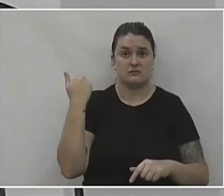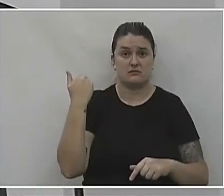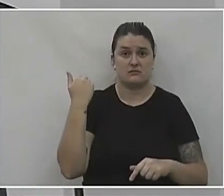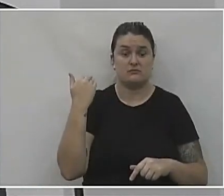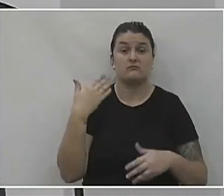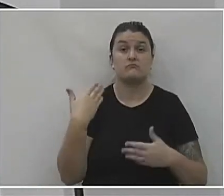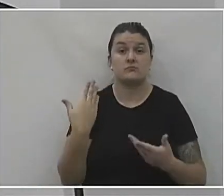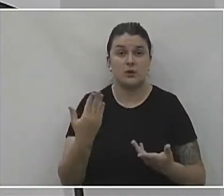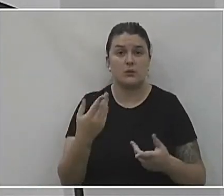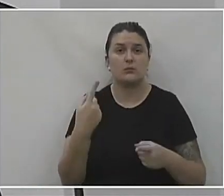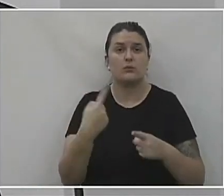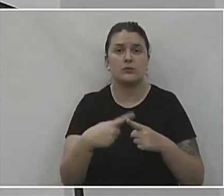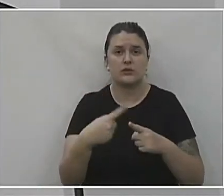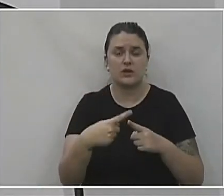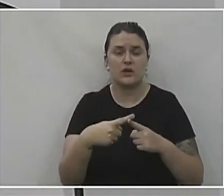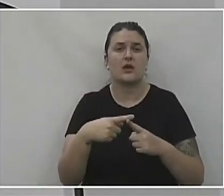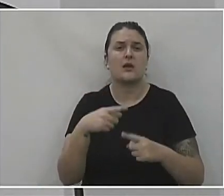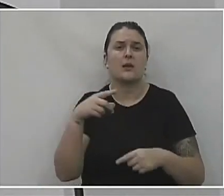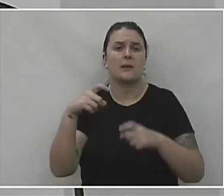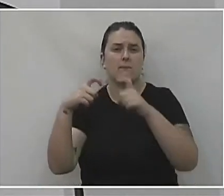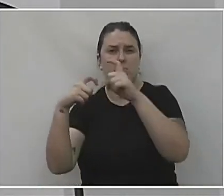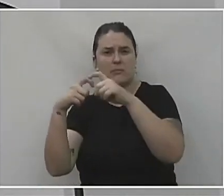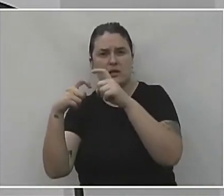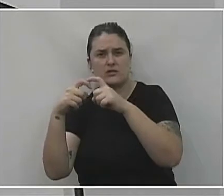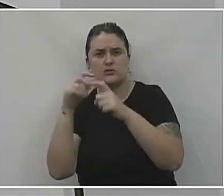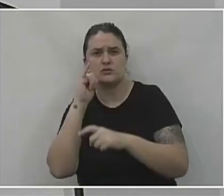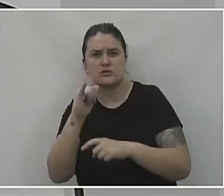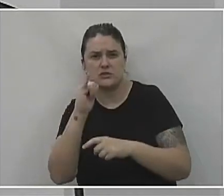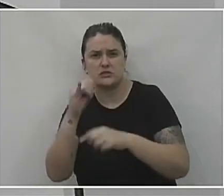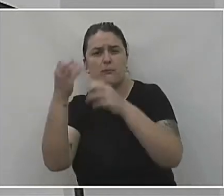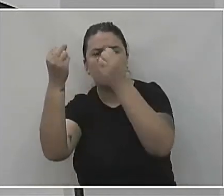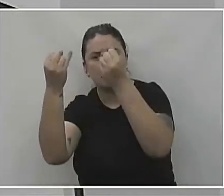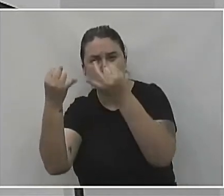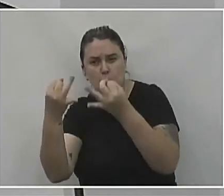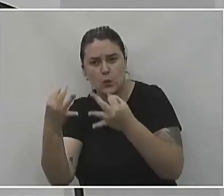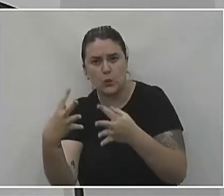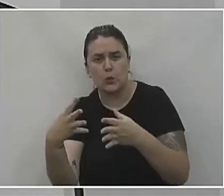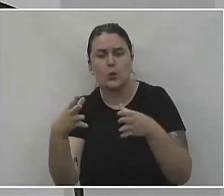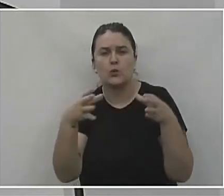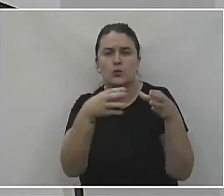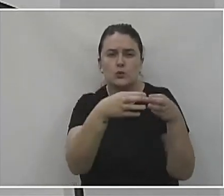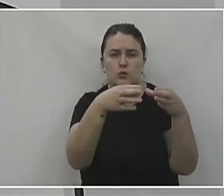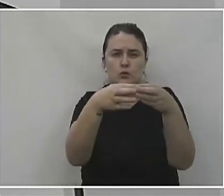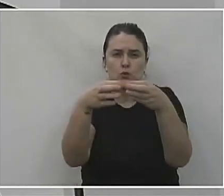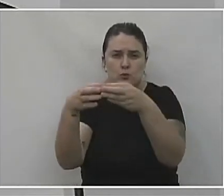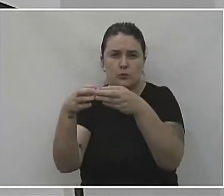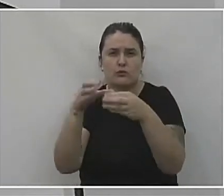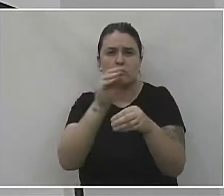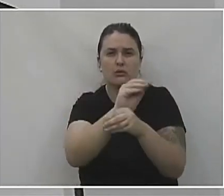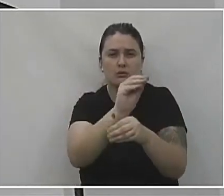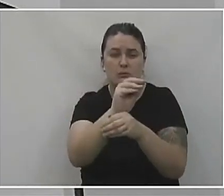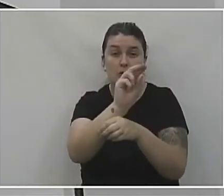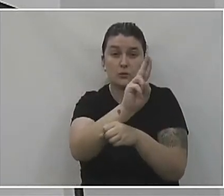né? Isso até por relato dos médicos, das equipes dos hospitais que atendem os pacientes nas suas UTIs.